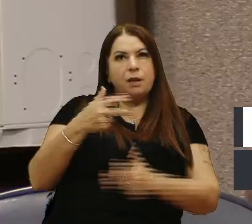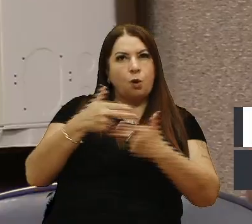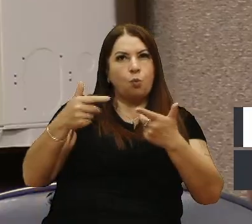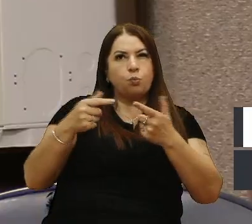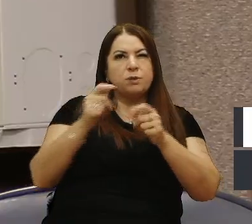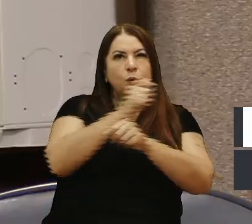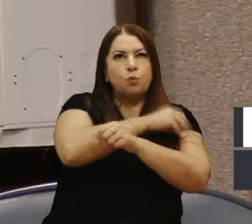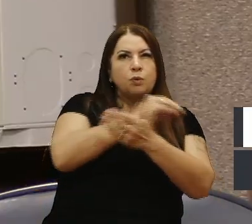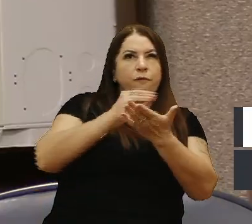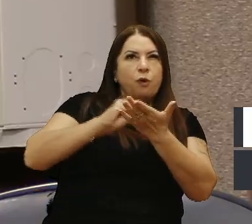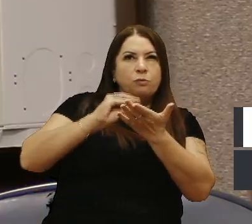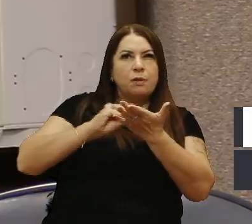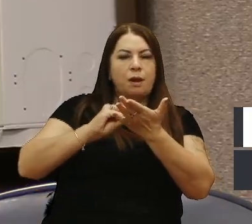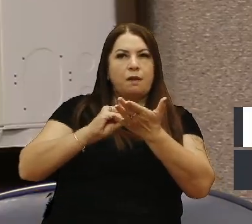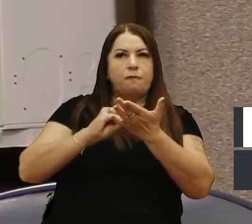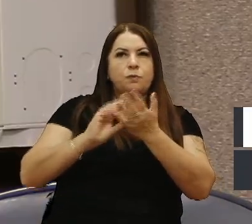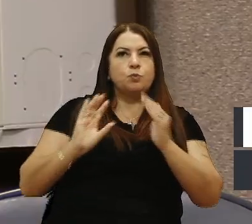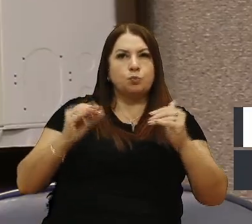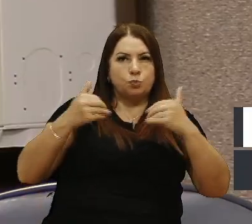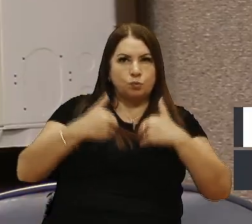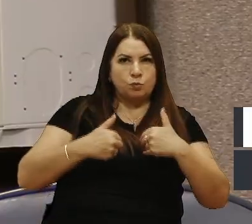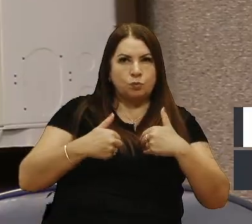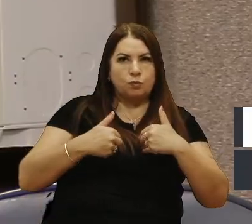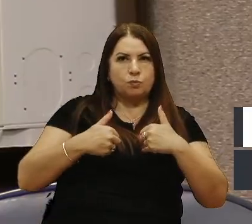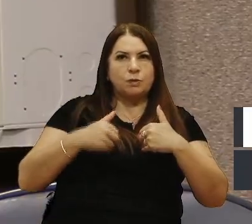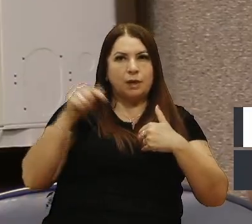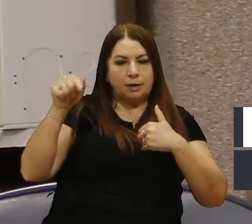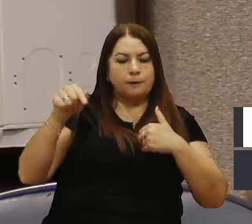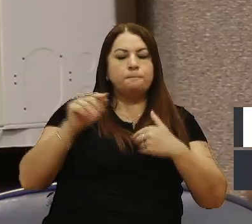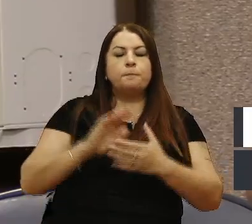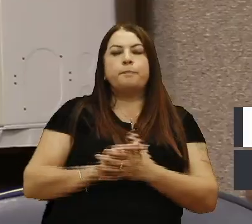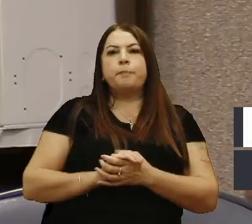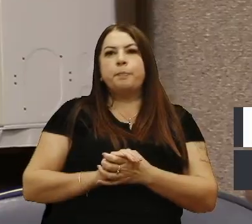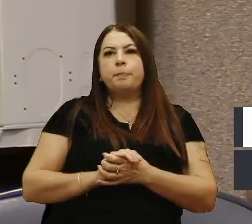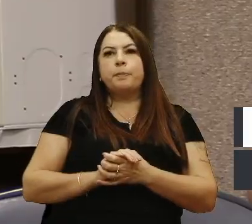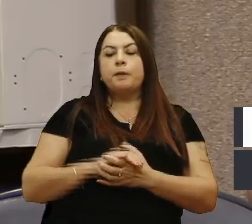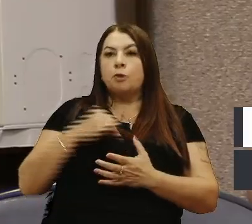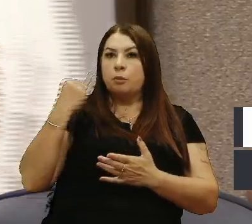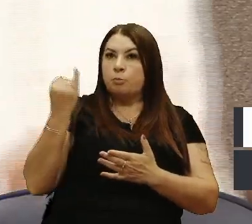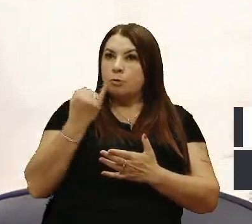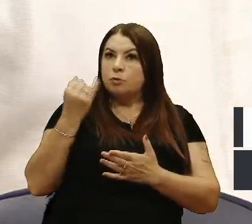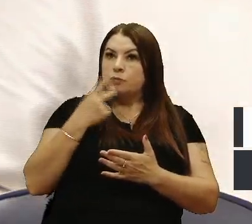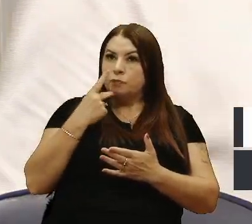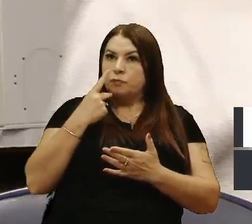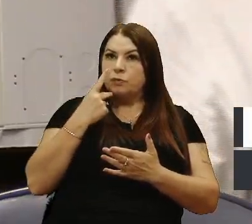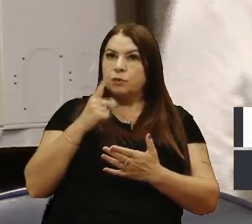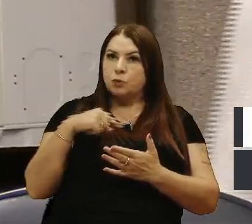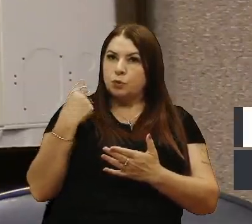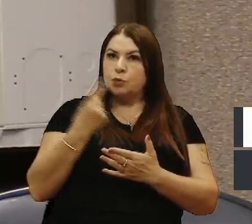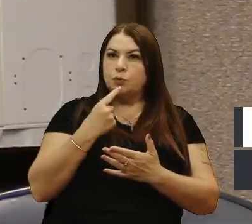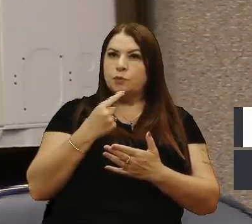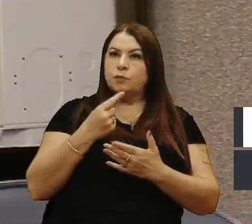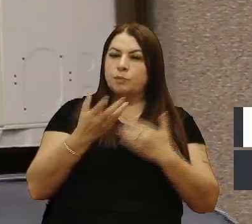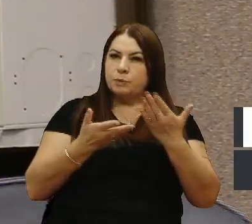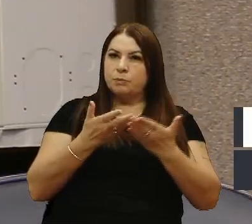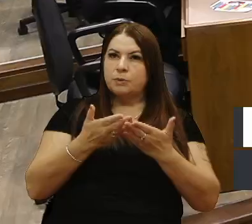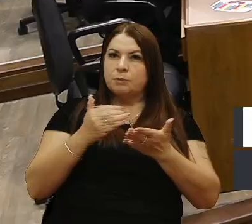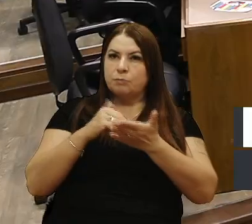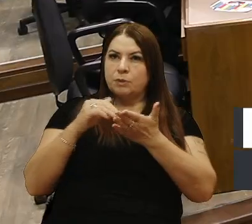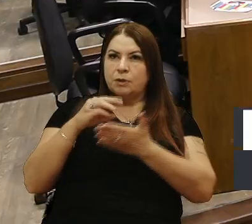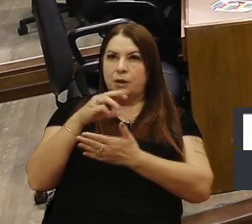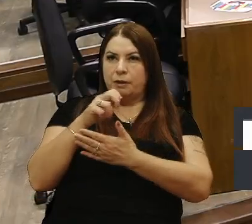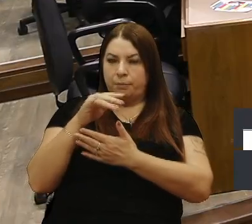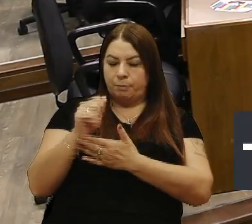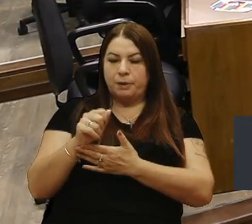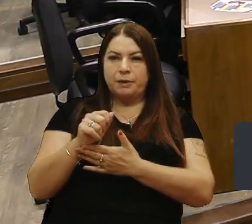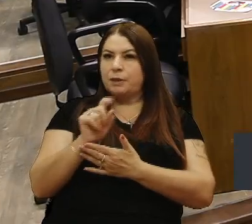que faltaram, que era a questão dos autistas de Altos de Galópolis. Então, importante dizer que nós fomos recebidos pela secretária Marta,